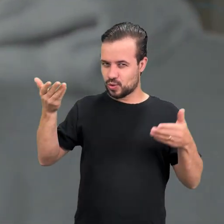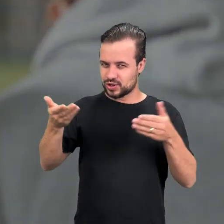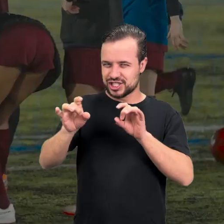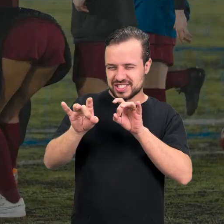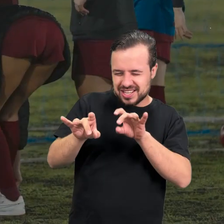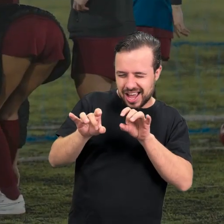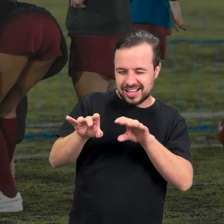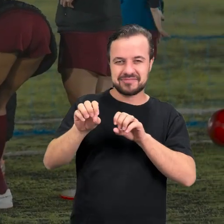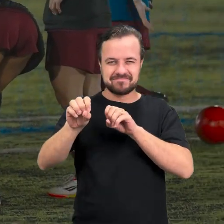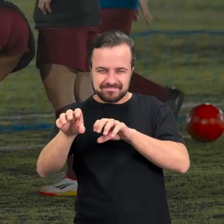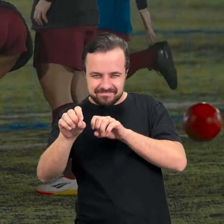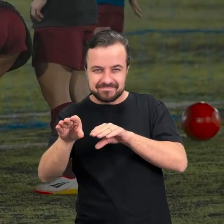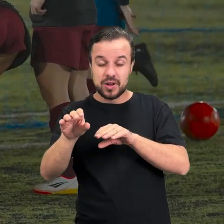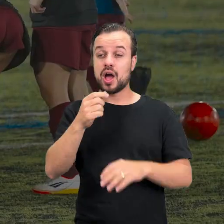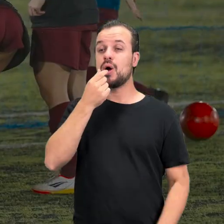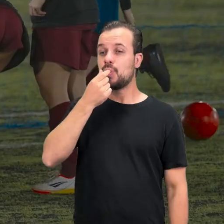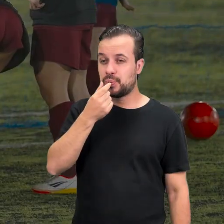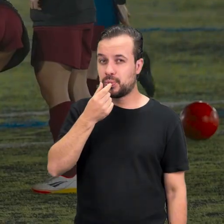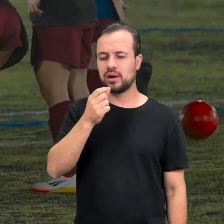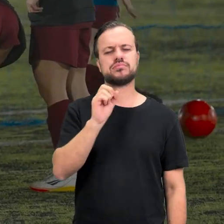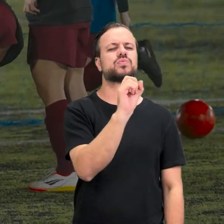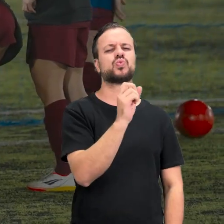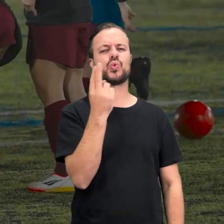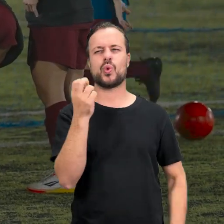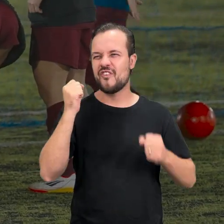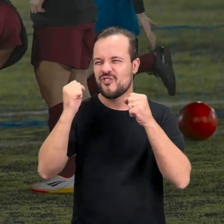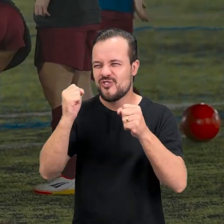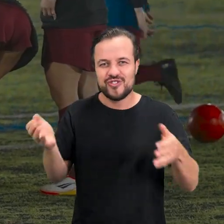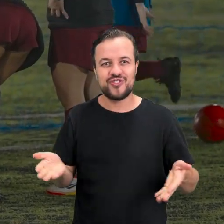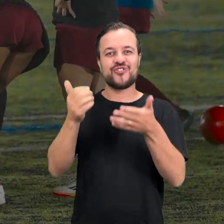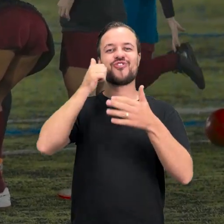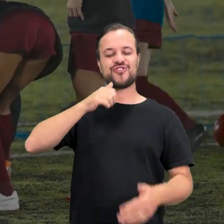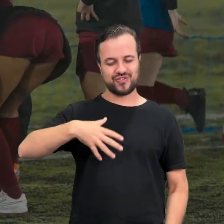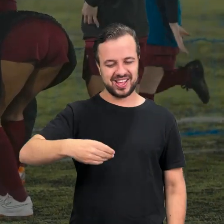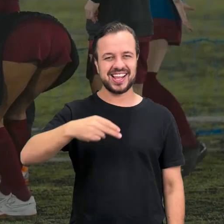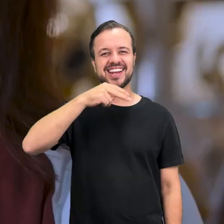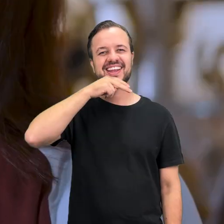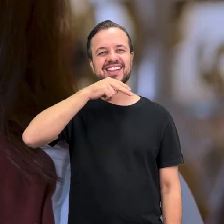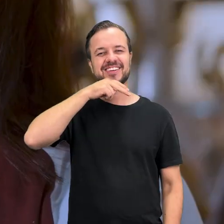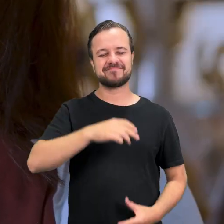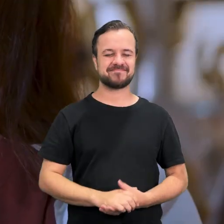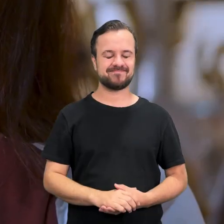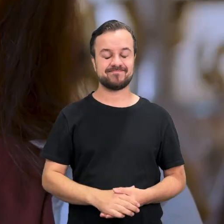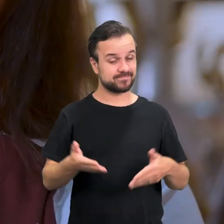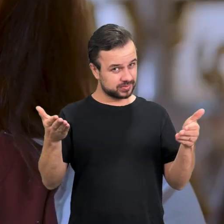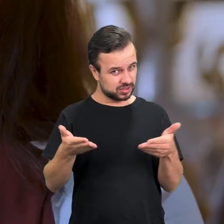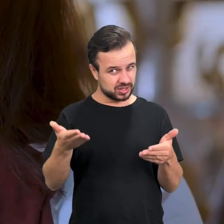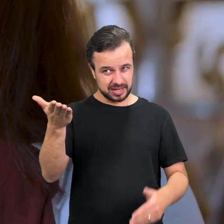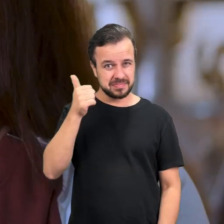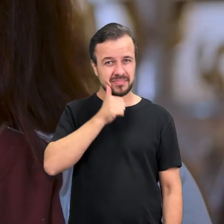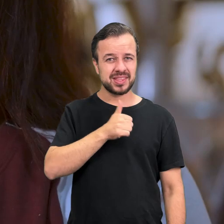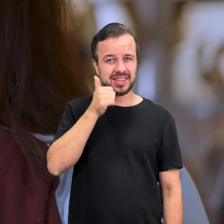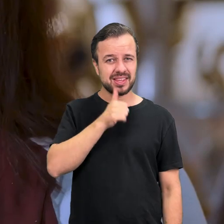técnicas, árbitras ou simplesmente torcedoras das filhas e netas que continuam em campo. Agora as meninas estão vindo